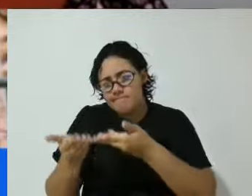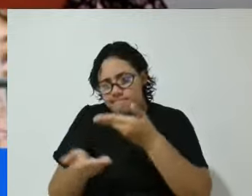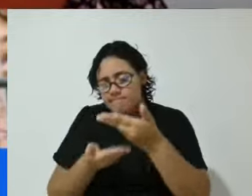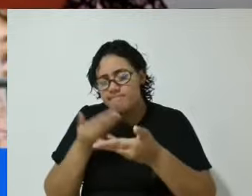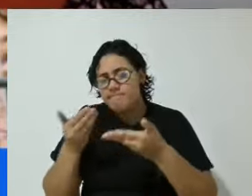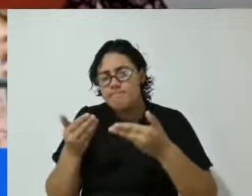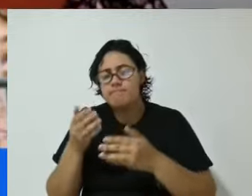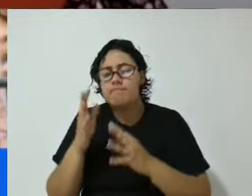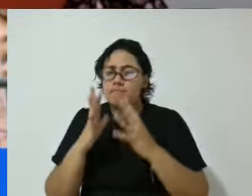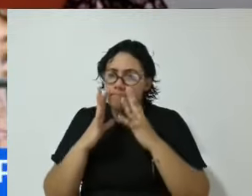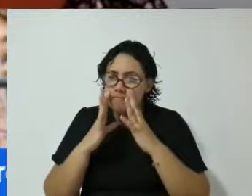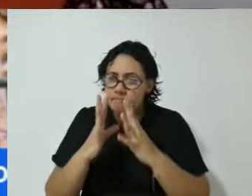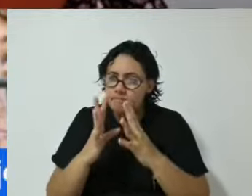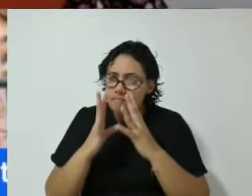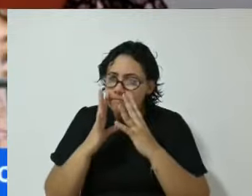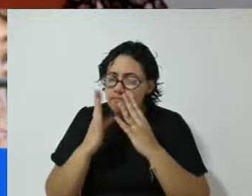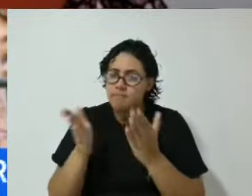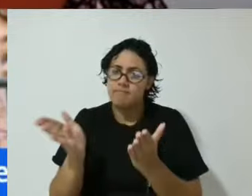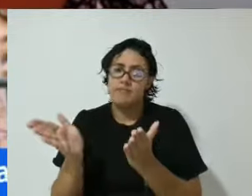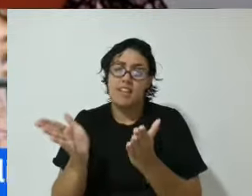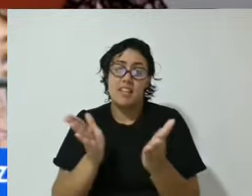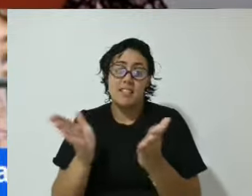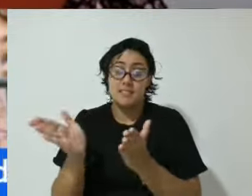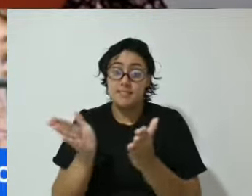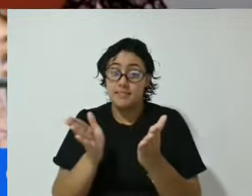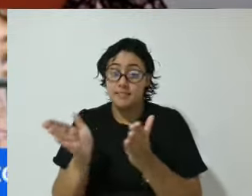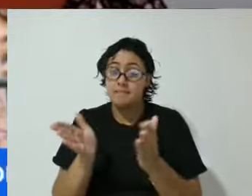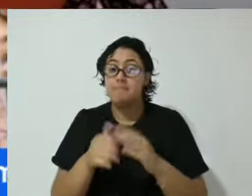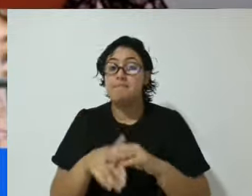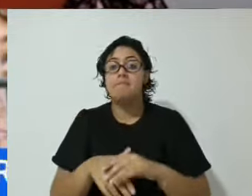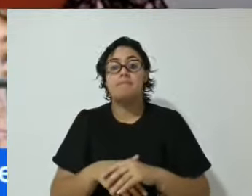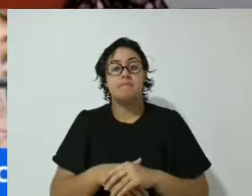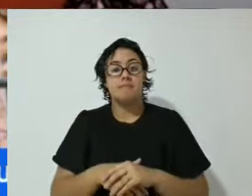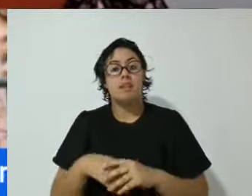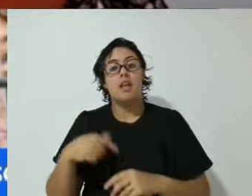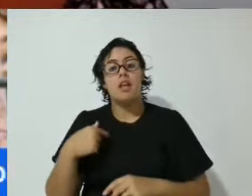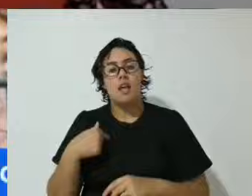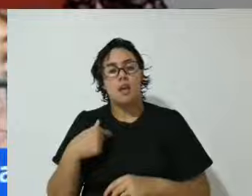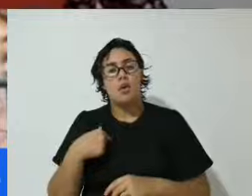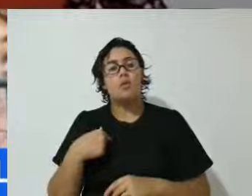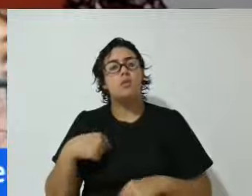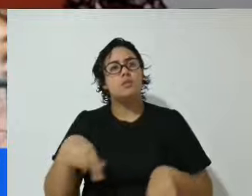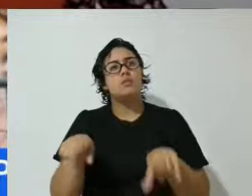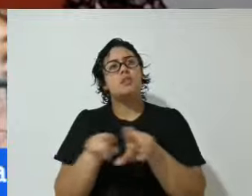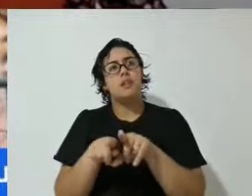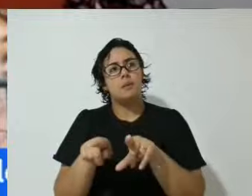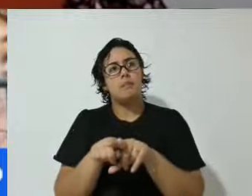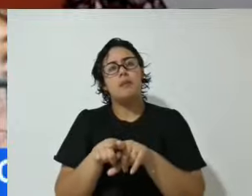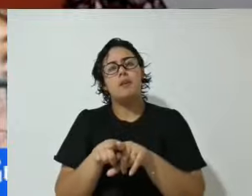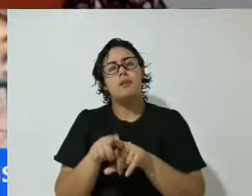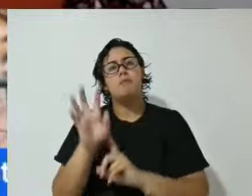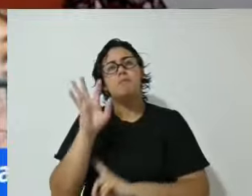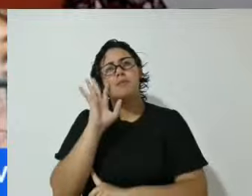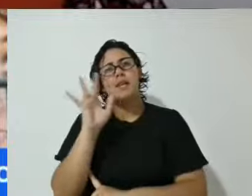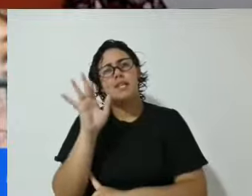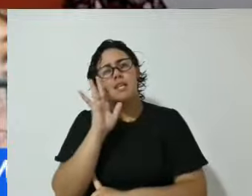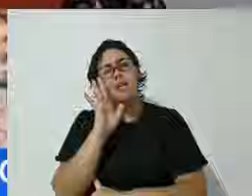aberta, sensível. Então, e eu levaria em conta todo esse universo que é o ser